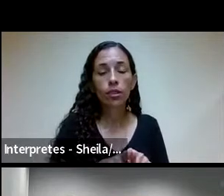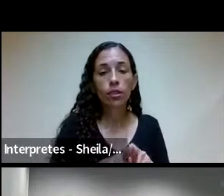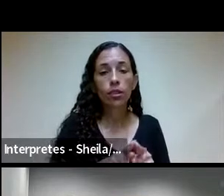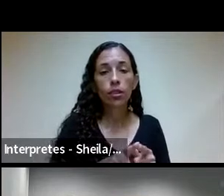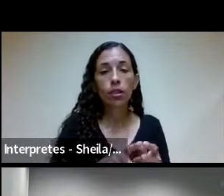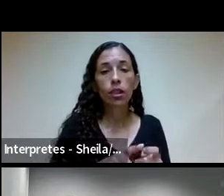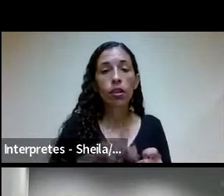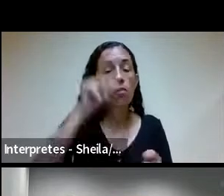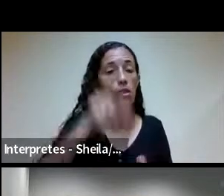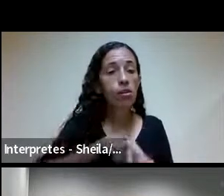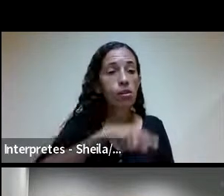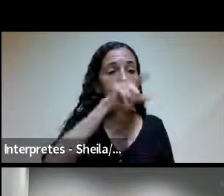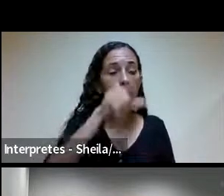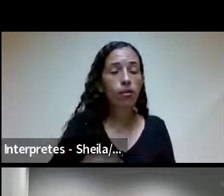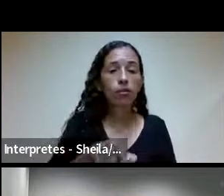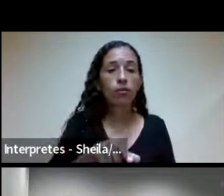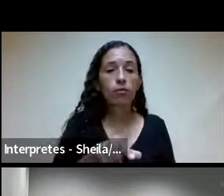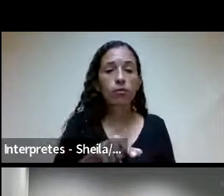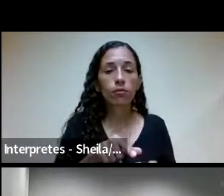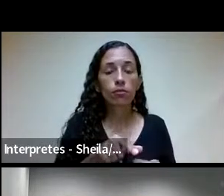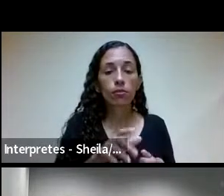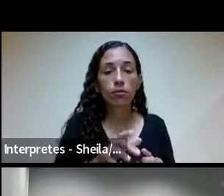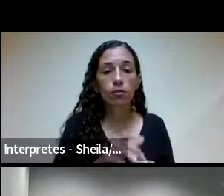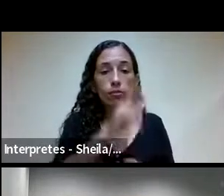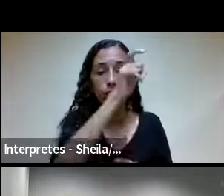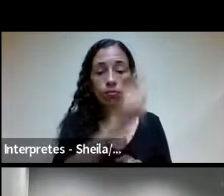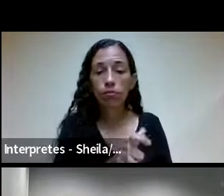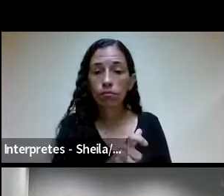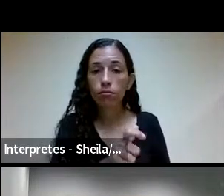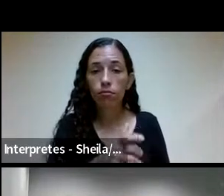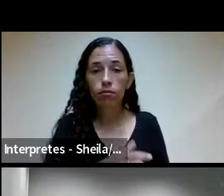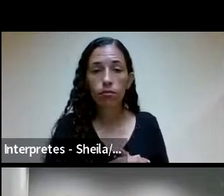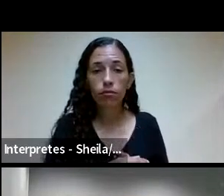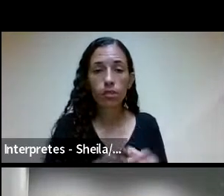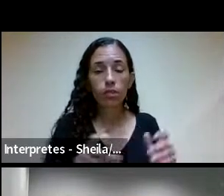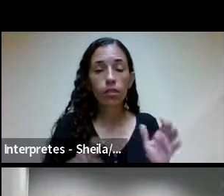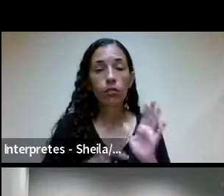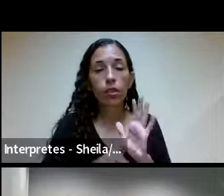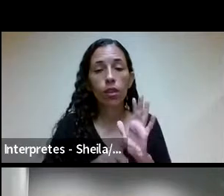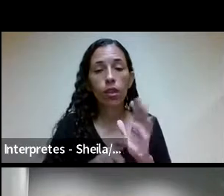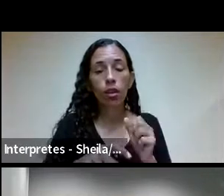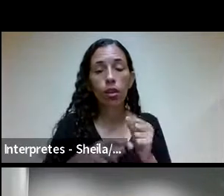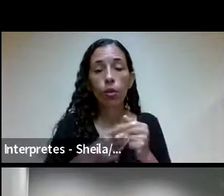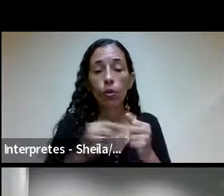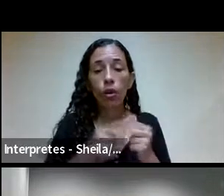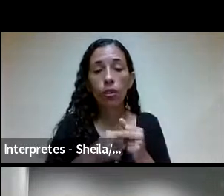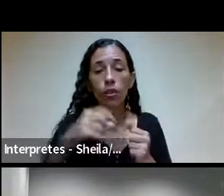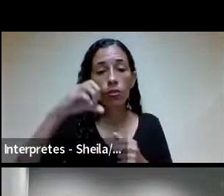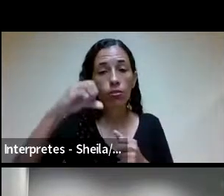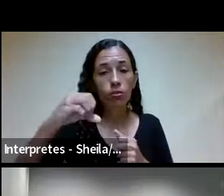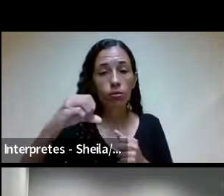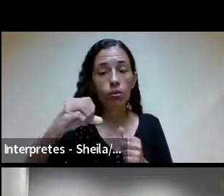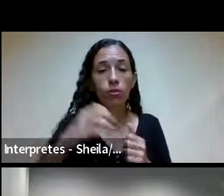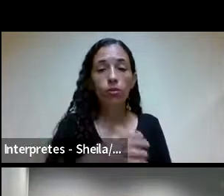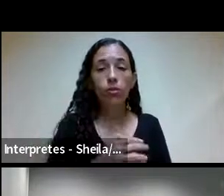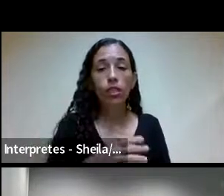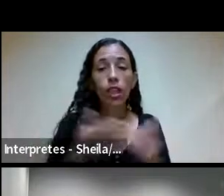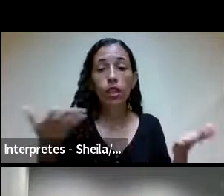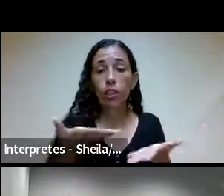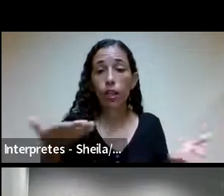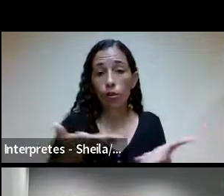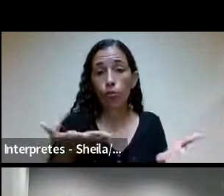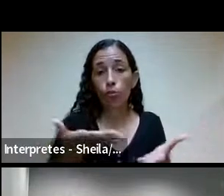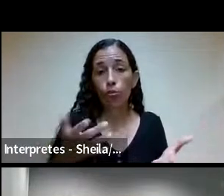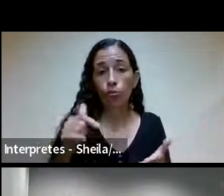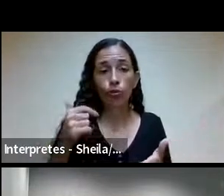citada. O caput do artigo 9º da citada resolução, hoje revogada, previa